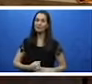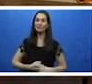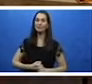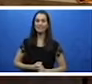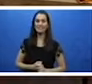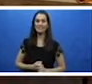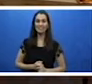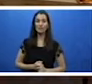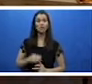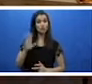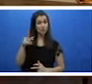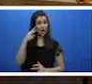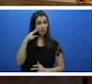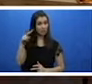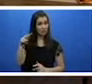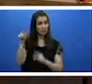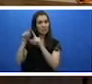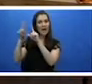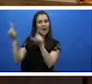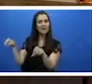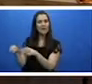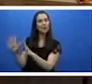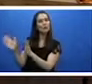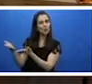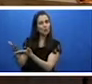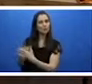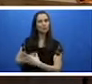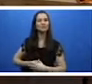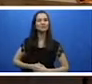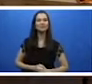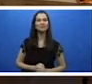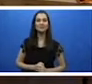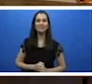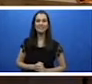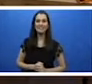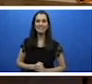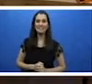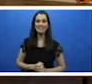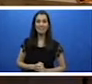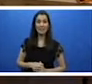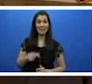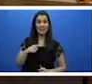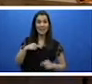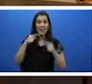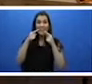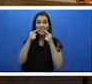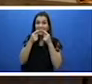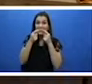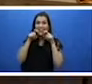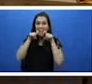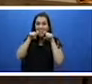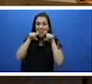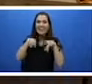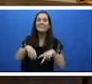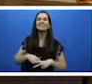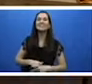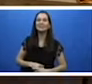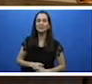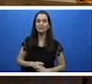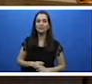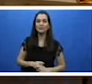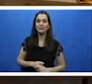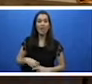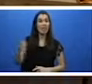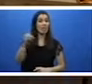a imagem dele aqui na nossa aula. Tem dentes, sim, tá? Não